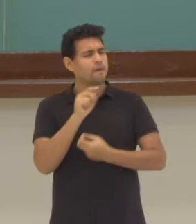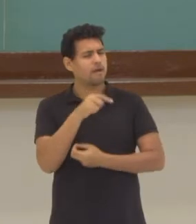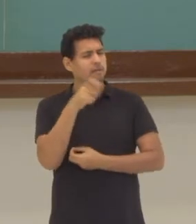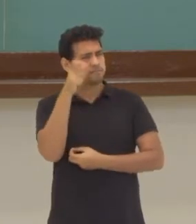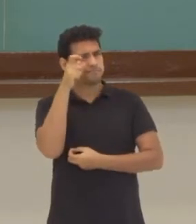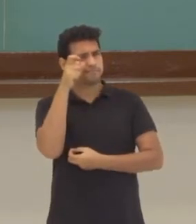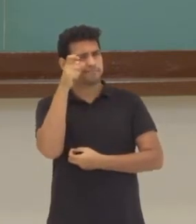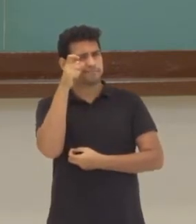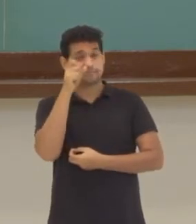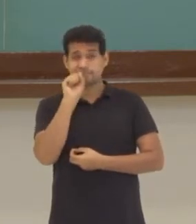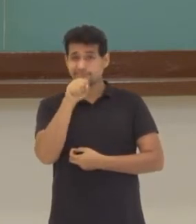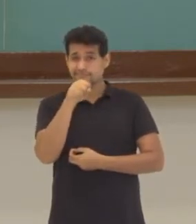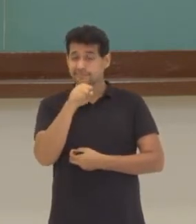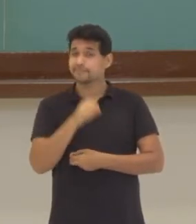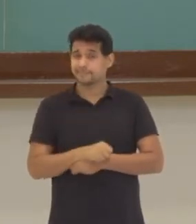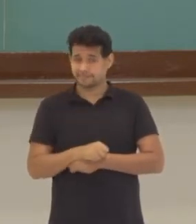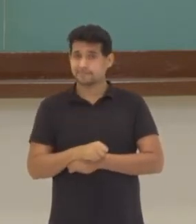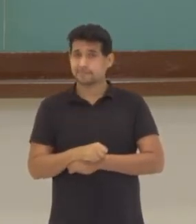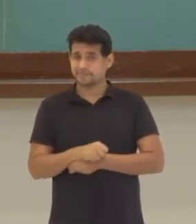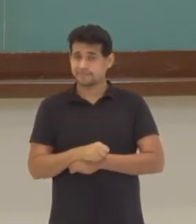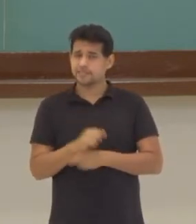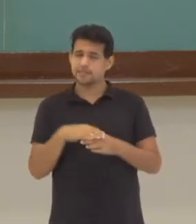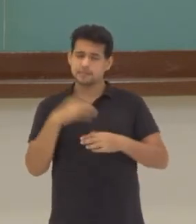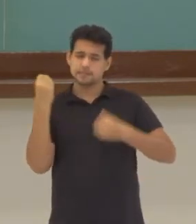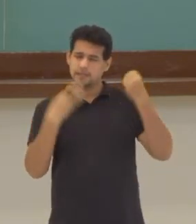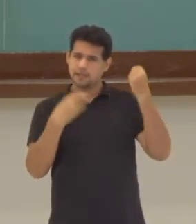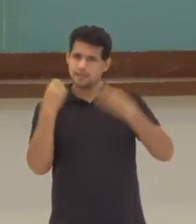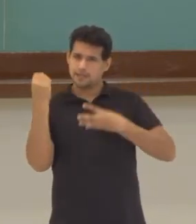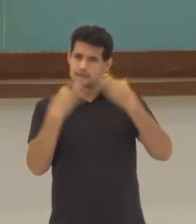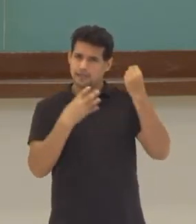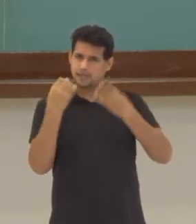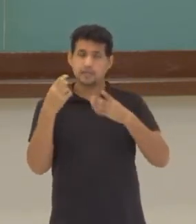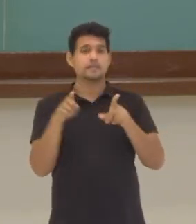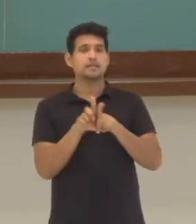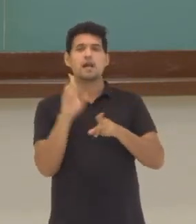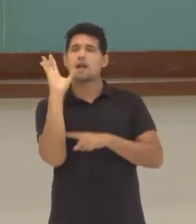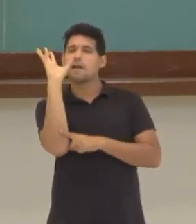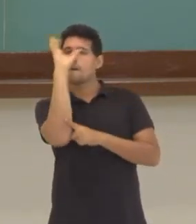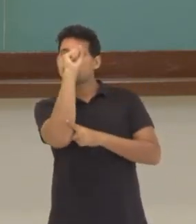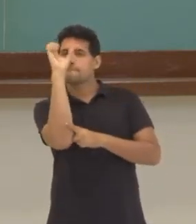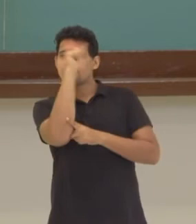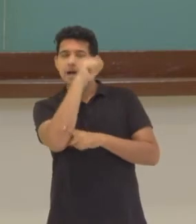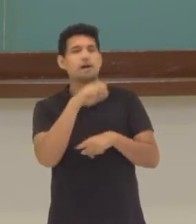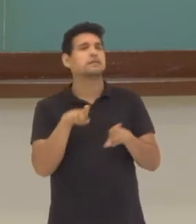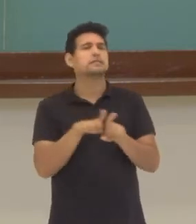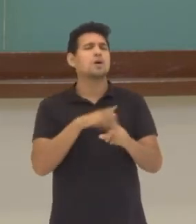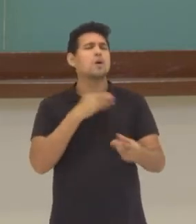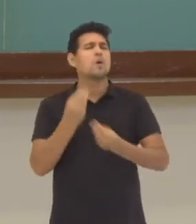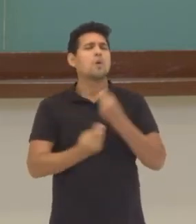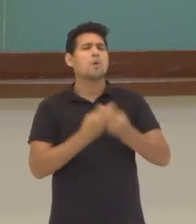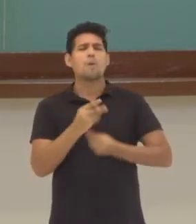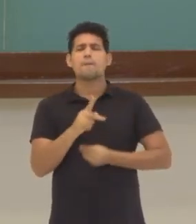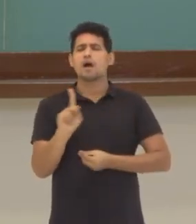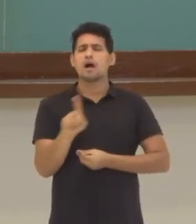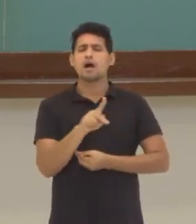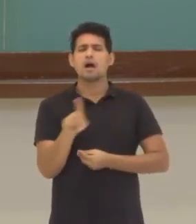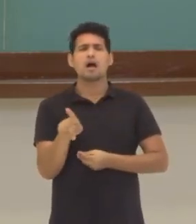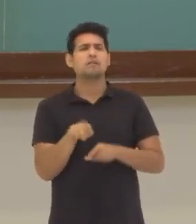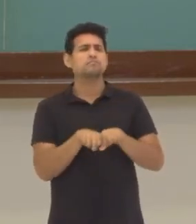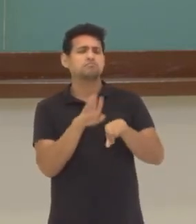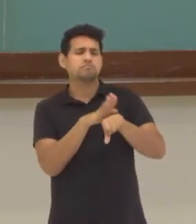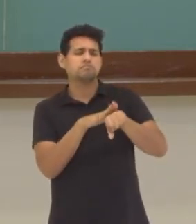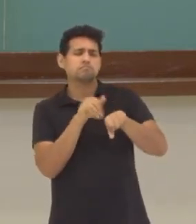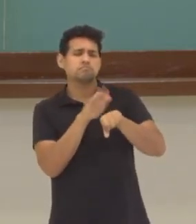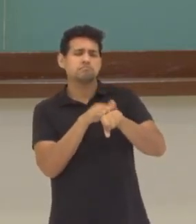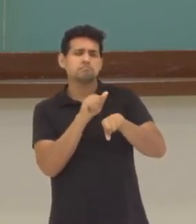interessante foi essa questão aqui relatada, né? Do aprendizado, né? Do como aquela professora